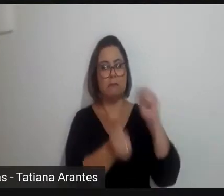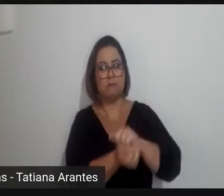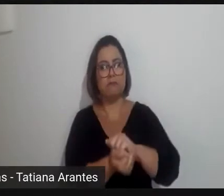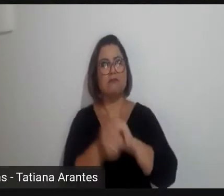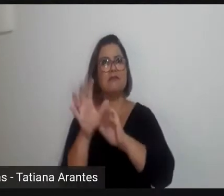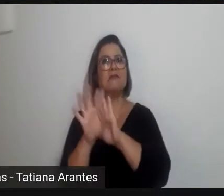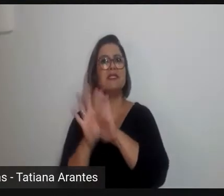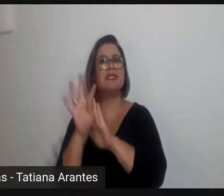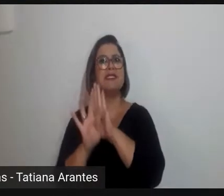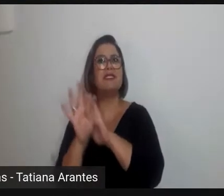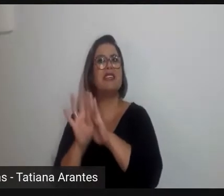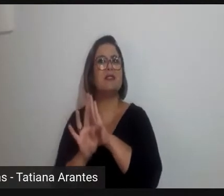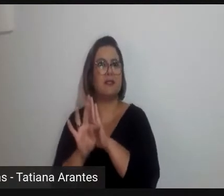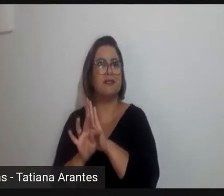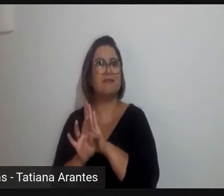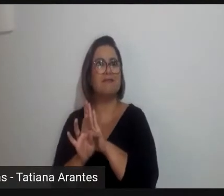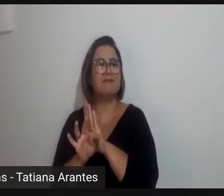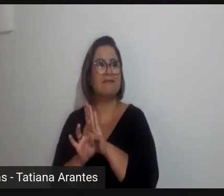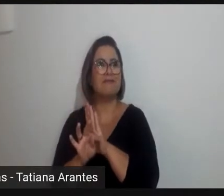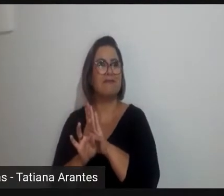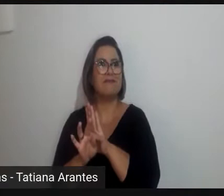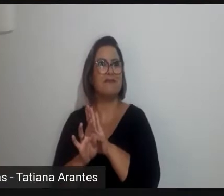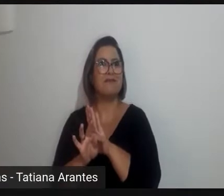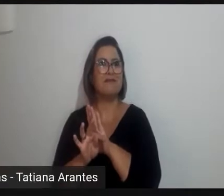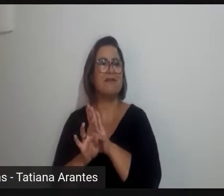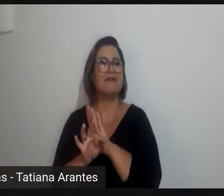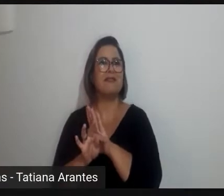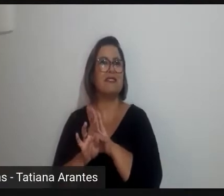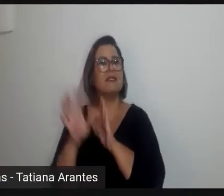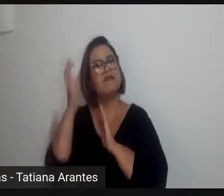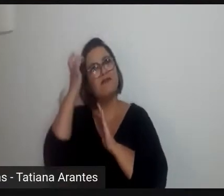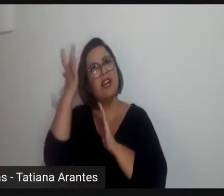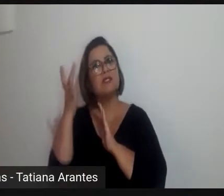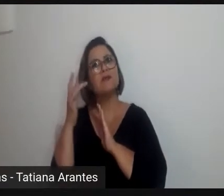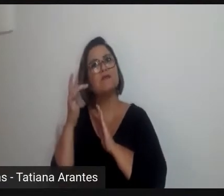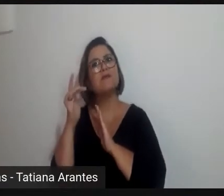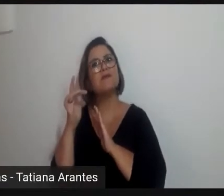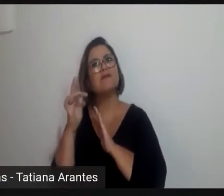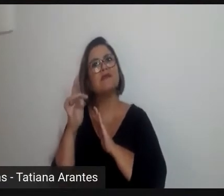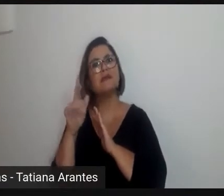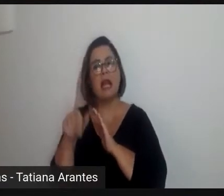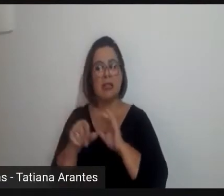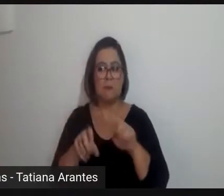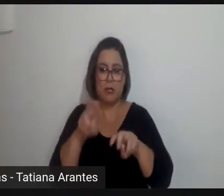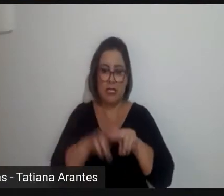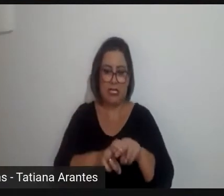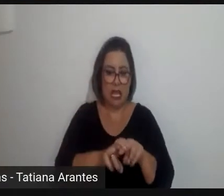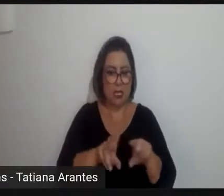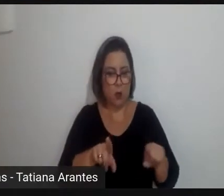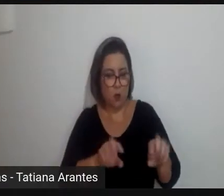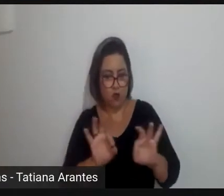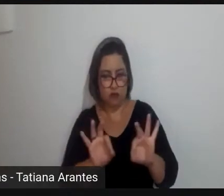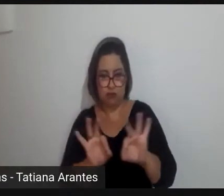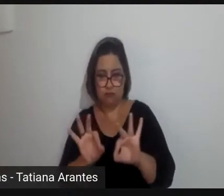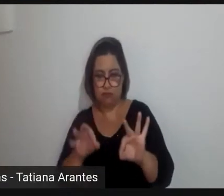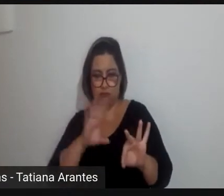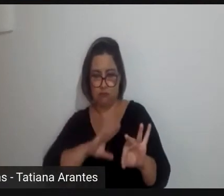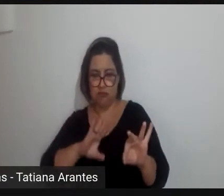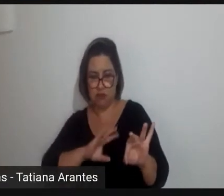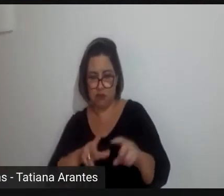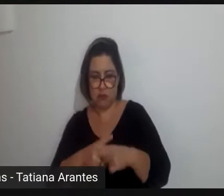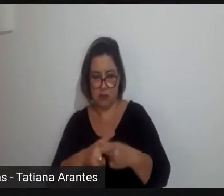para o sistema, então, capta isso e depois ele senta e faz as correções. Outros aspectos interessantes,